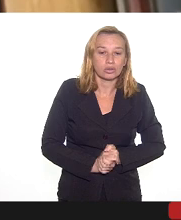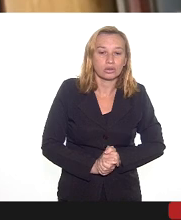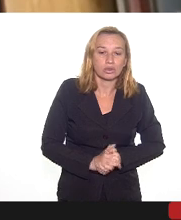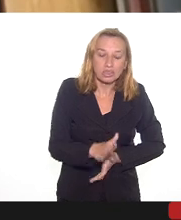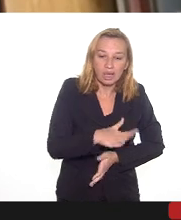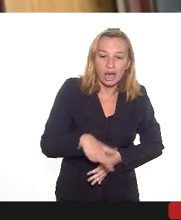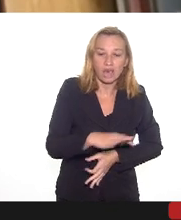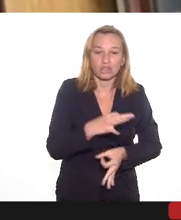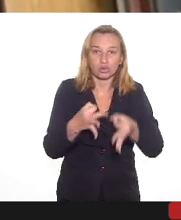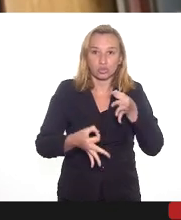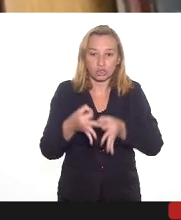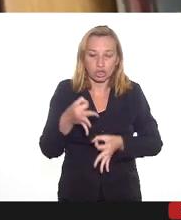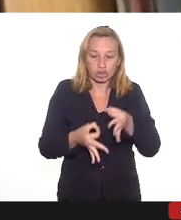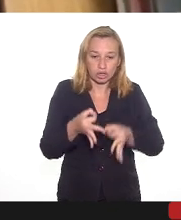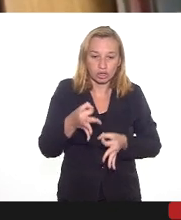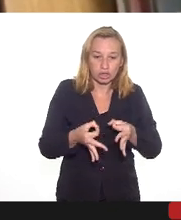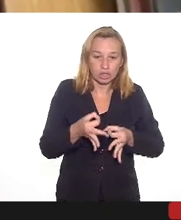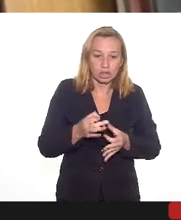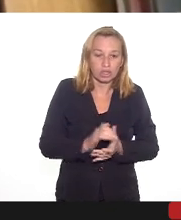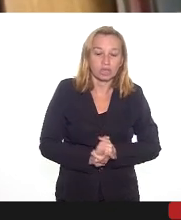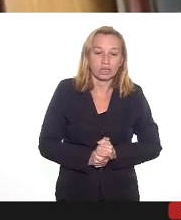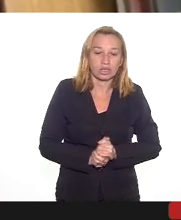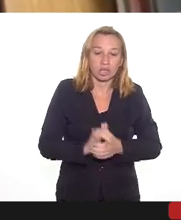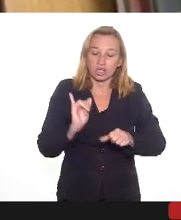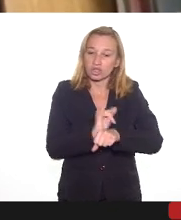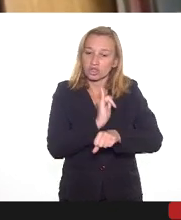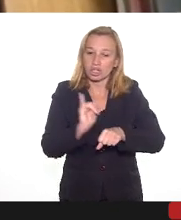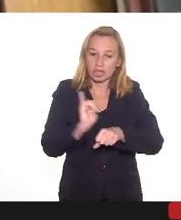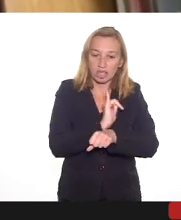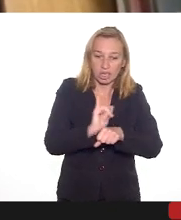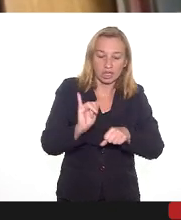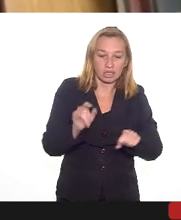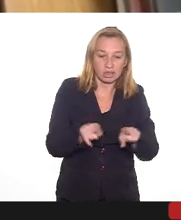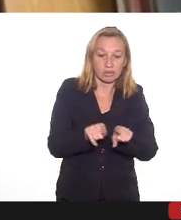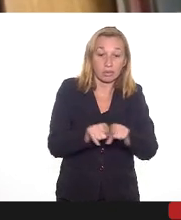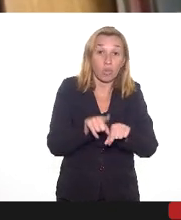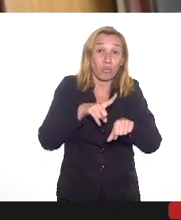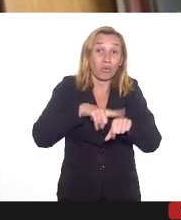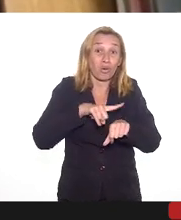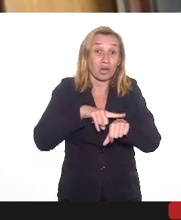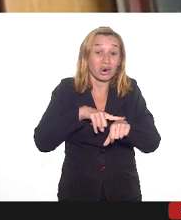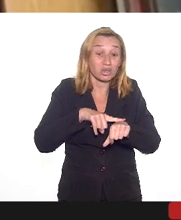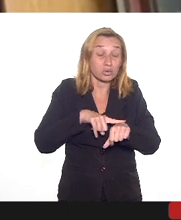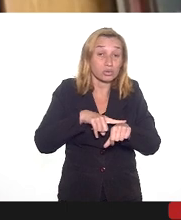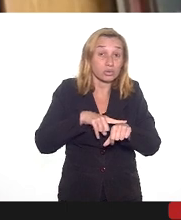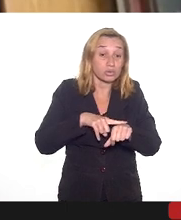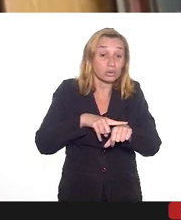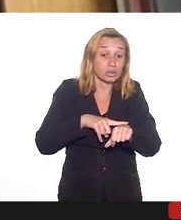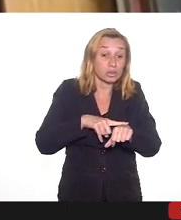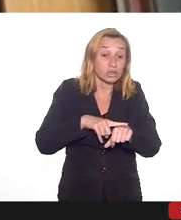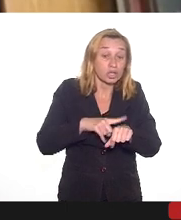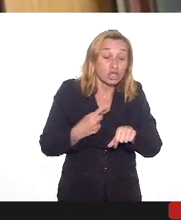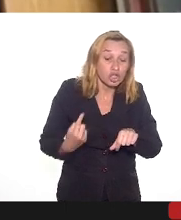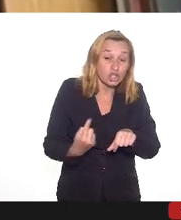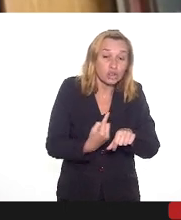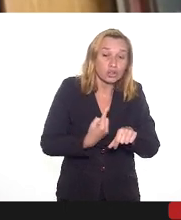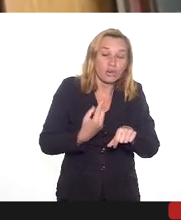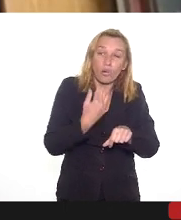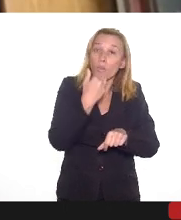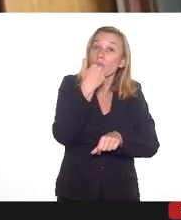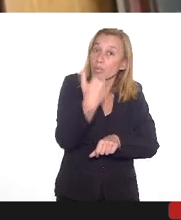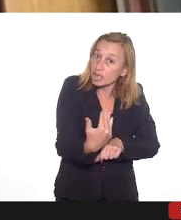jurídico, do ponto de vista estratégico, quer dizer, o momento também é um momento em que a gente vai ter o